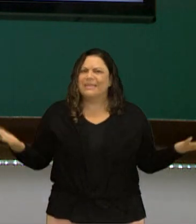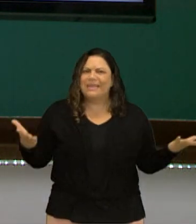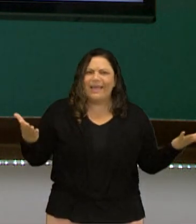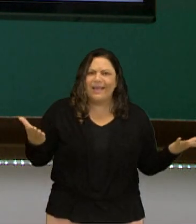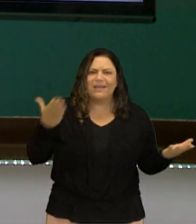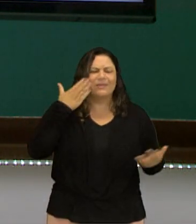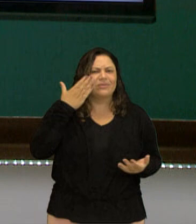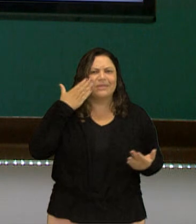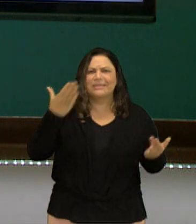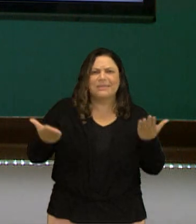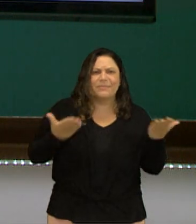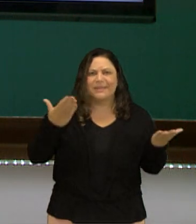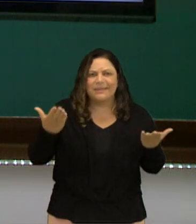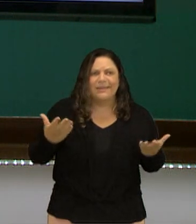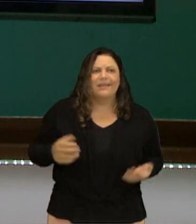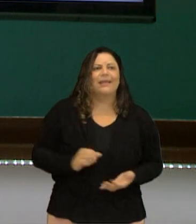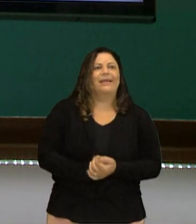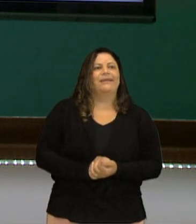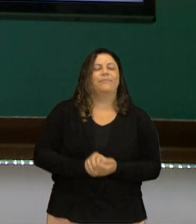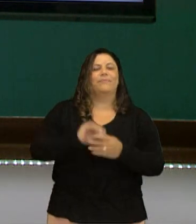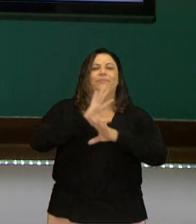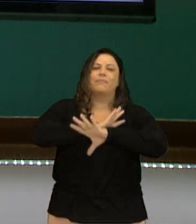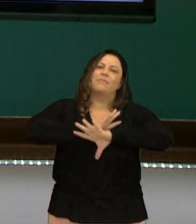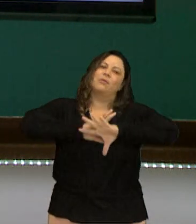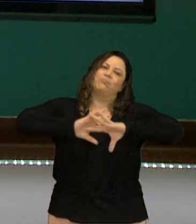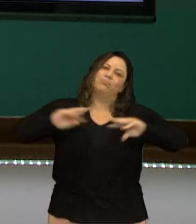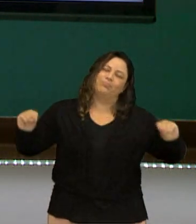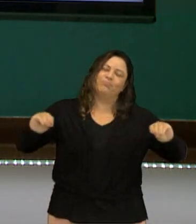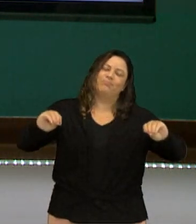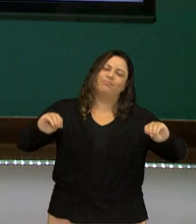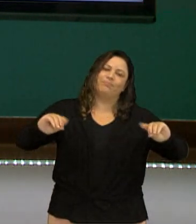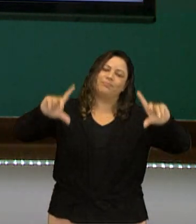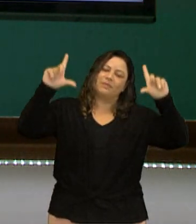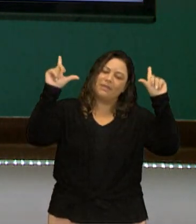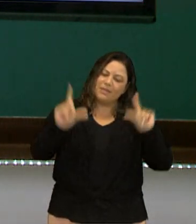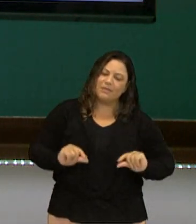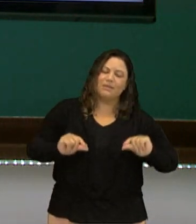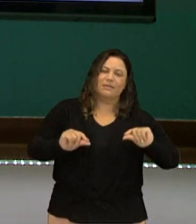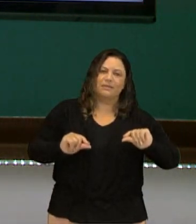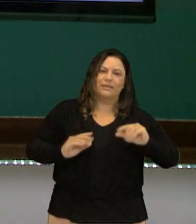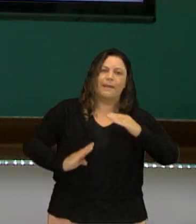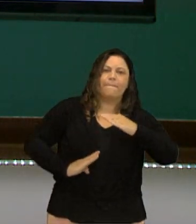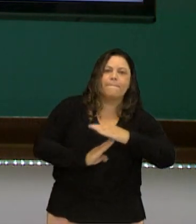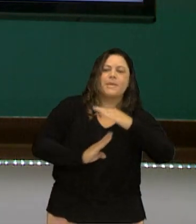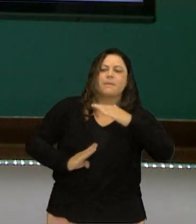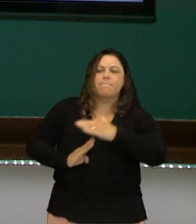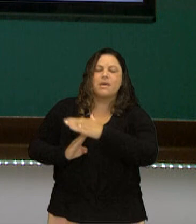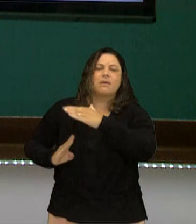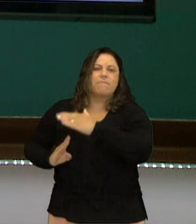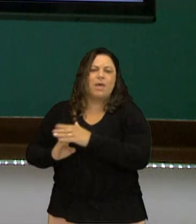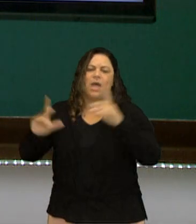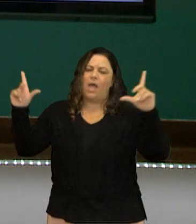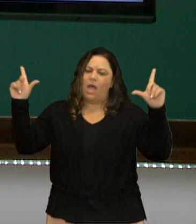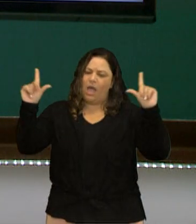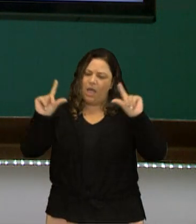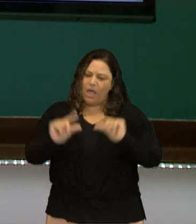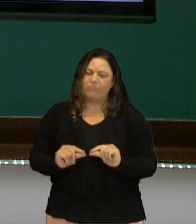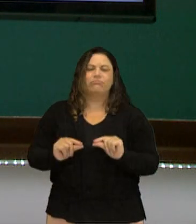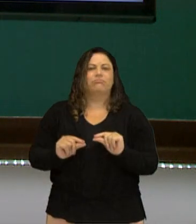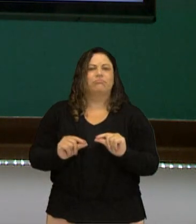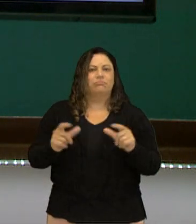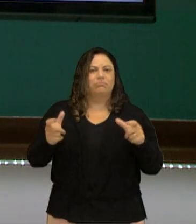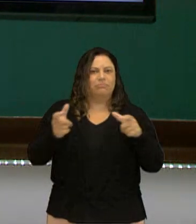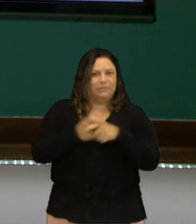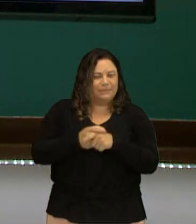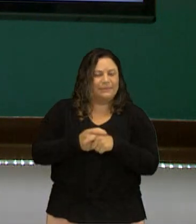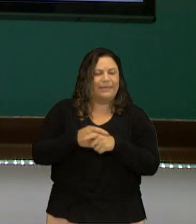serve? Para destruir as bactérias ou deter, diminuir, acabar a reprodução delas.